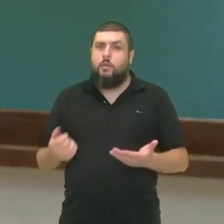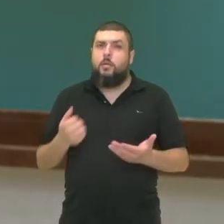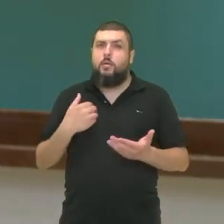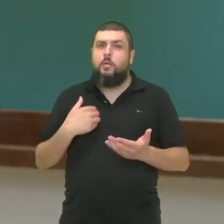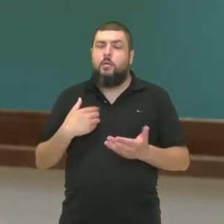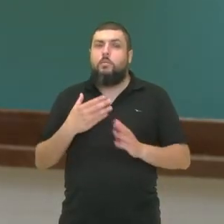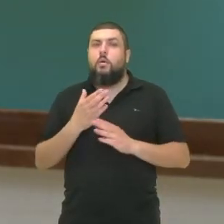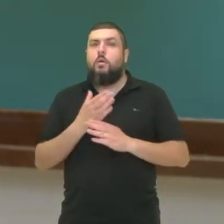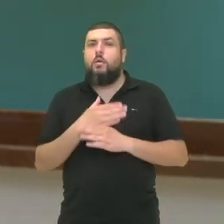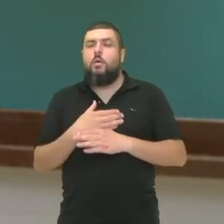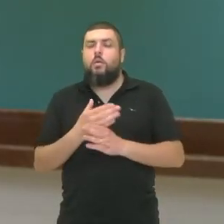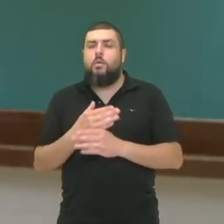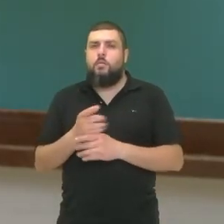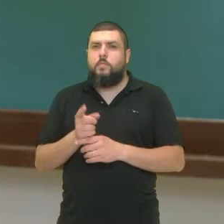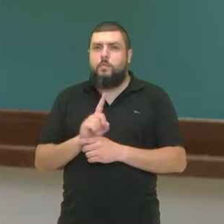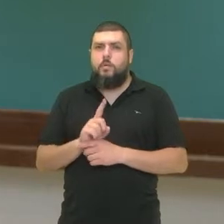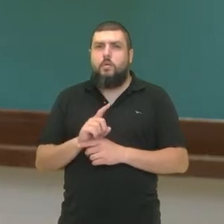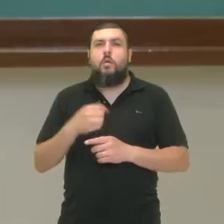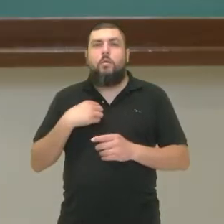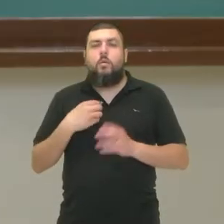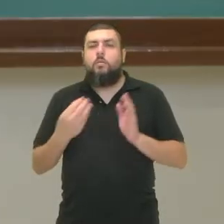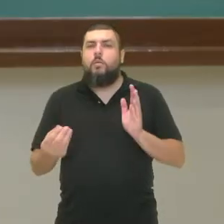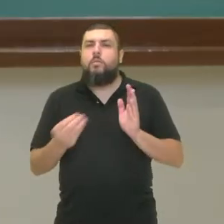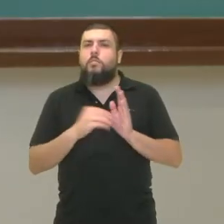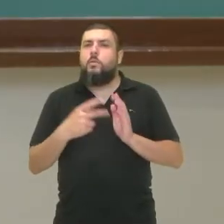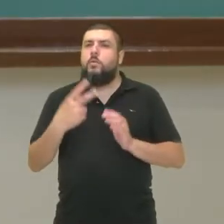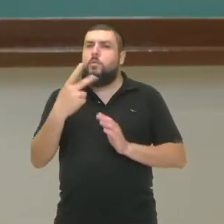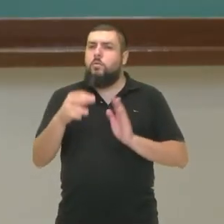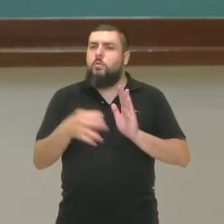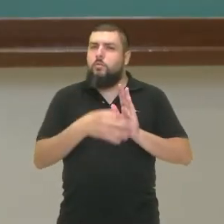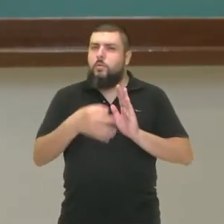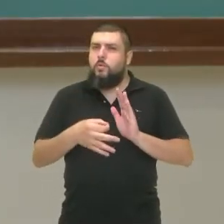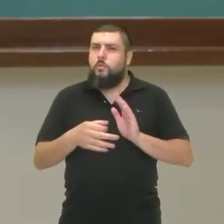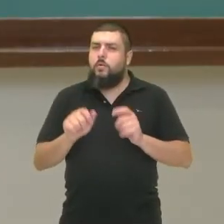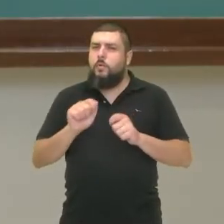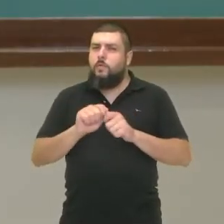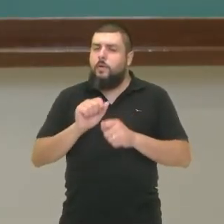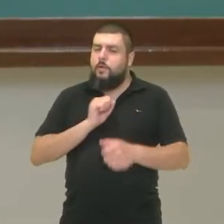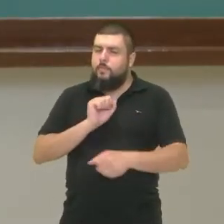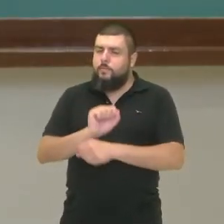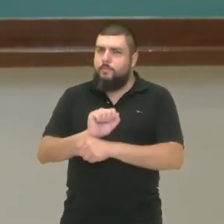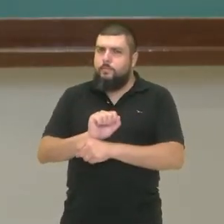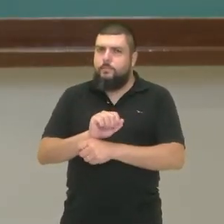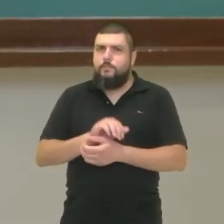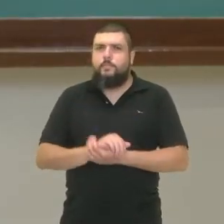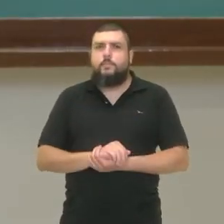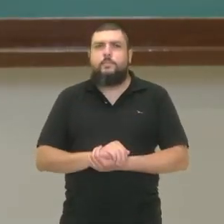e apresente seu ponto de vista, sua tese. Faz aí, eu te aguardo aqui.